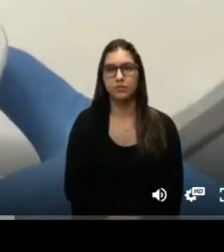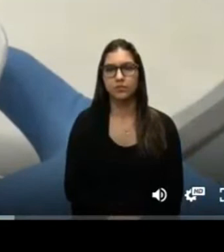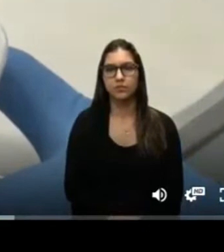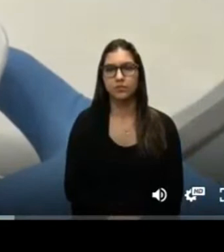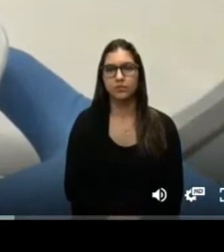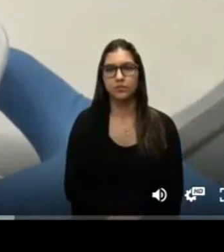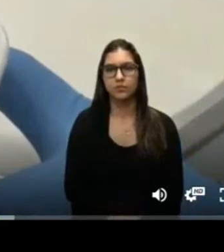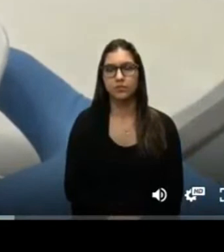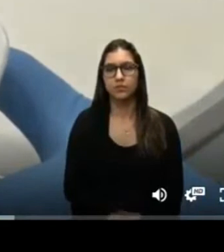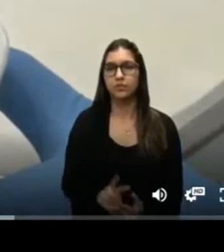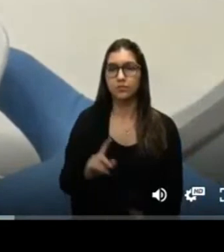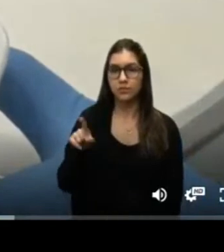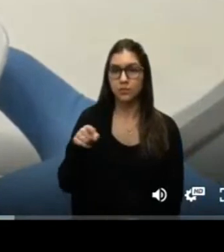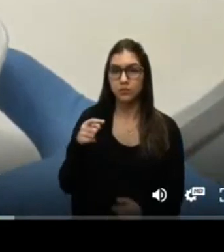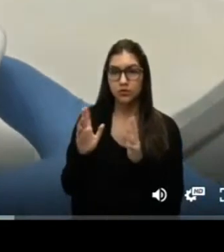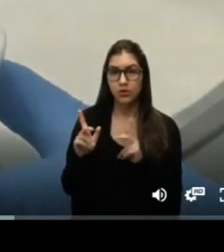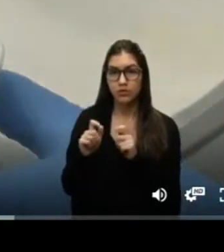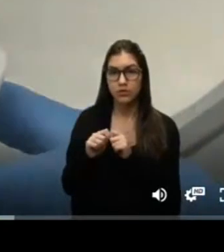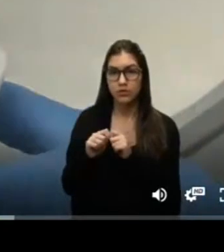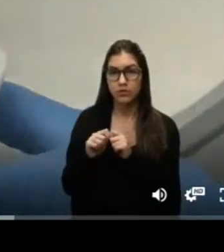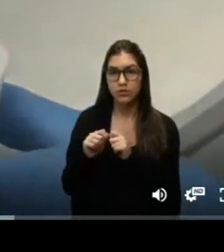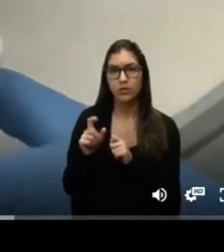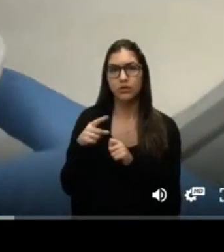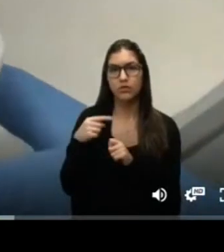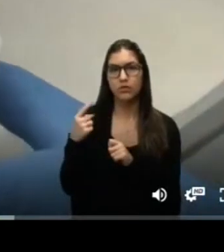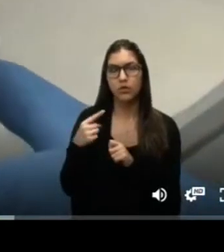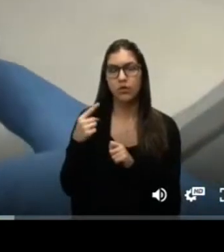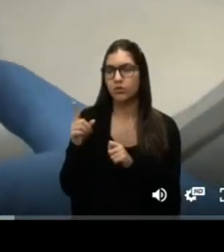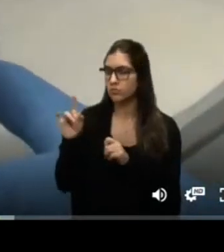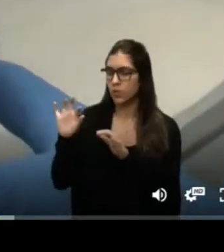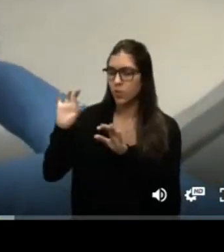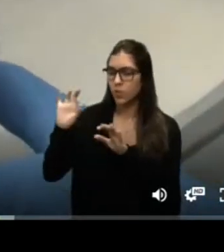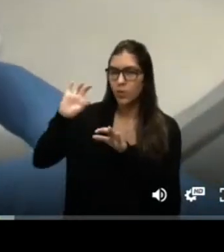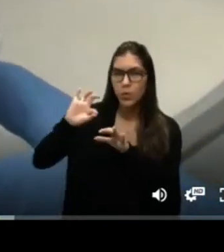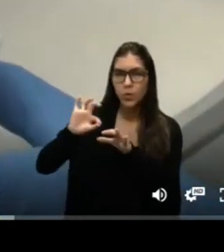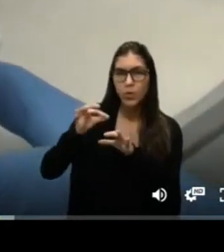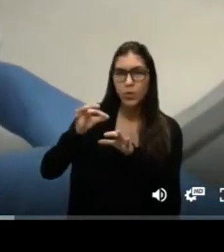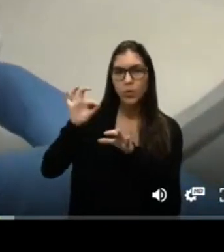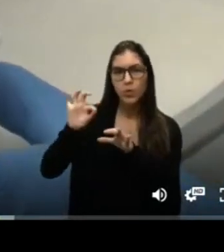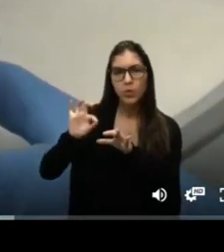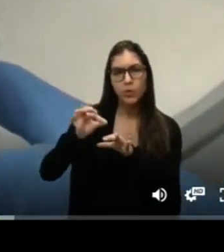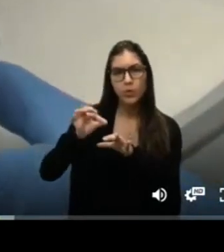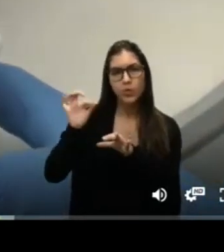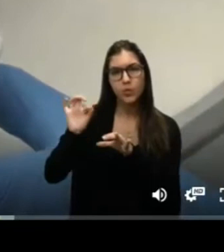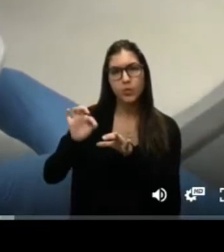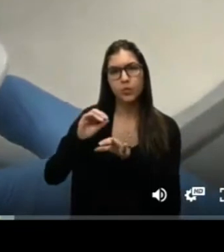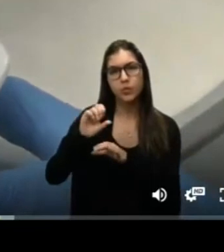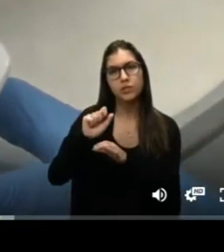Então, depois de fazer essa etapa, nós vamos, com o tubo capilar, preencher ele com sal,